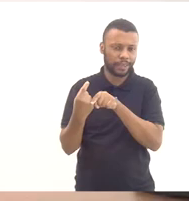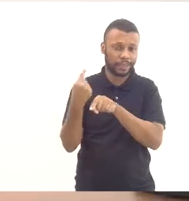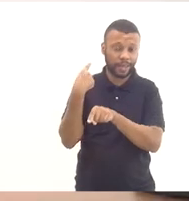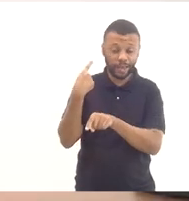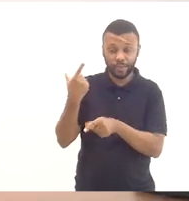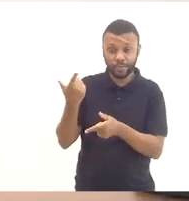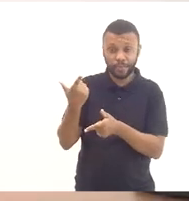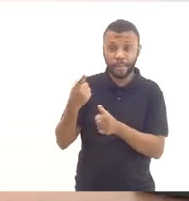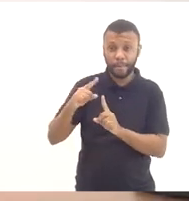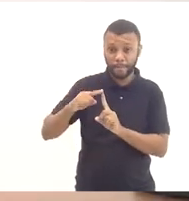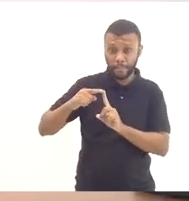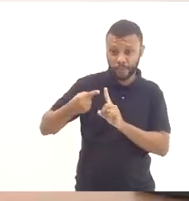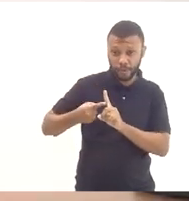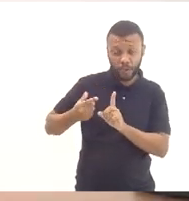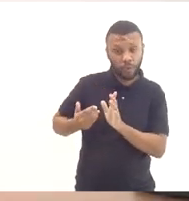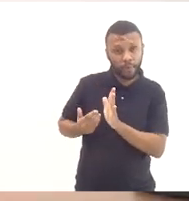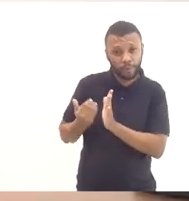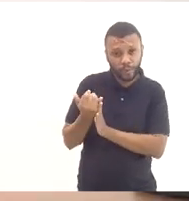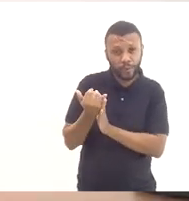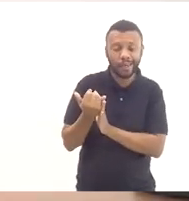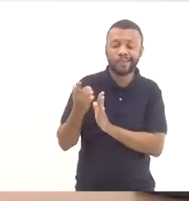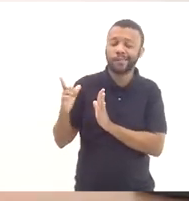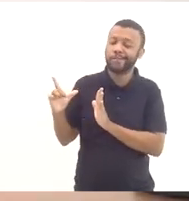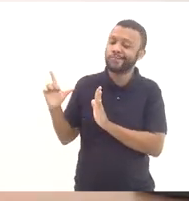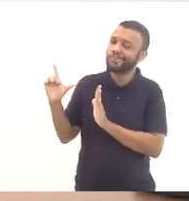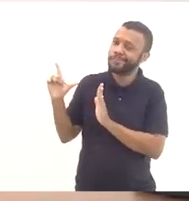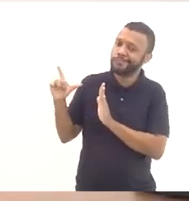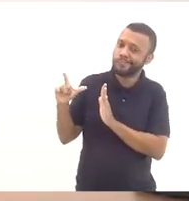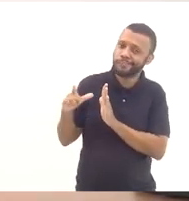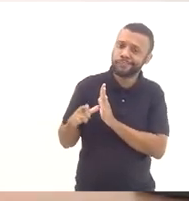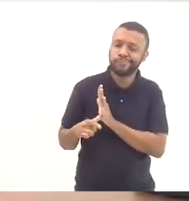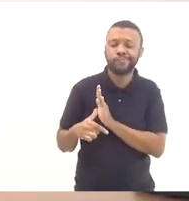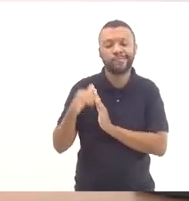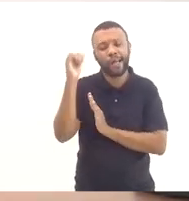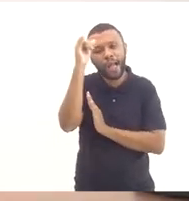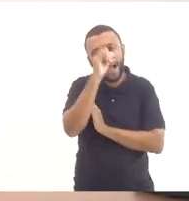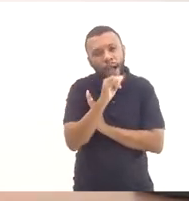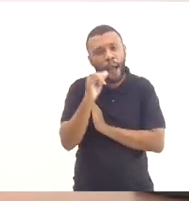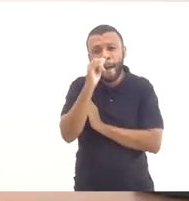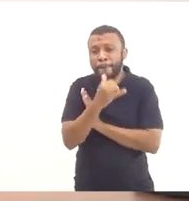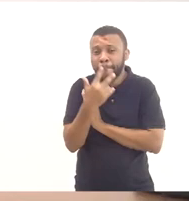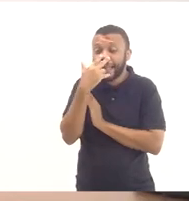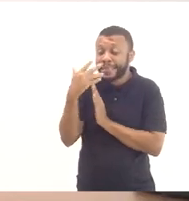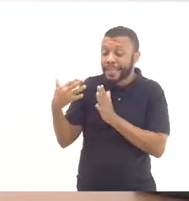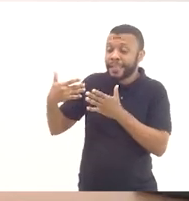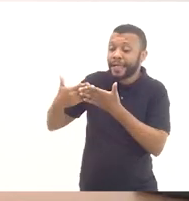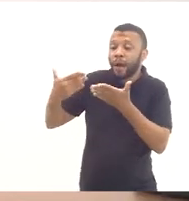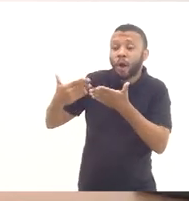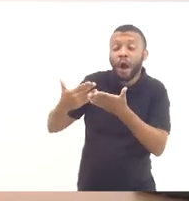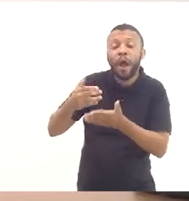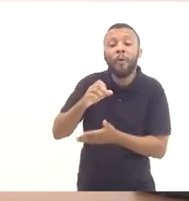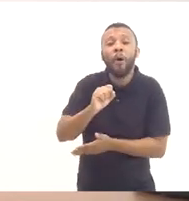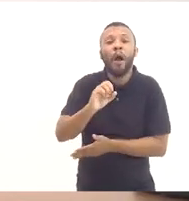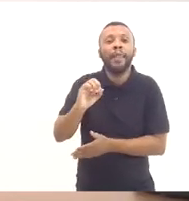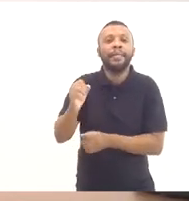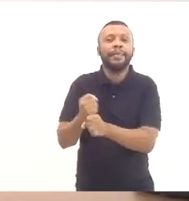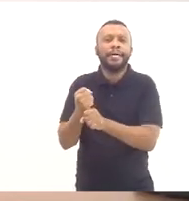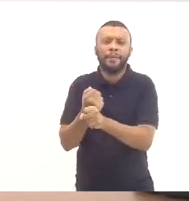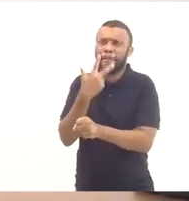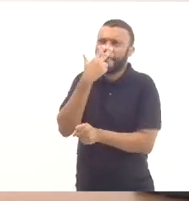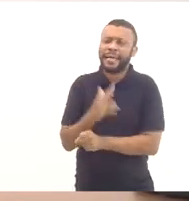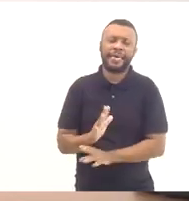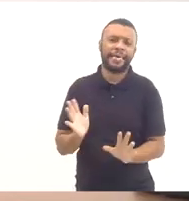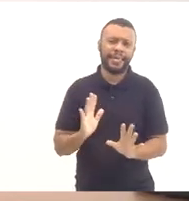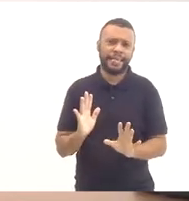começou isso tudo era até muito mais atrasado do que agora parece que passaram 80 anos e não muito né Então ninguém faz um